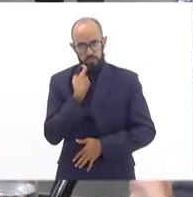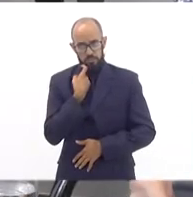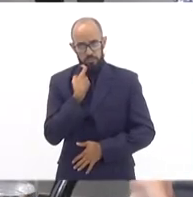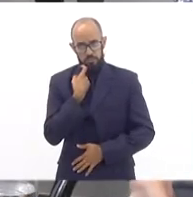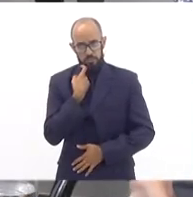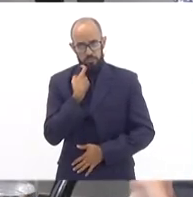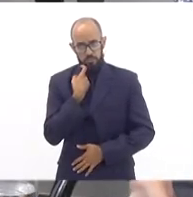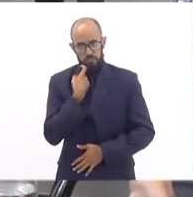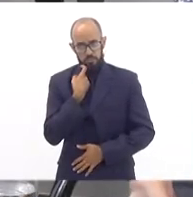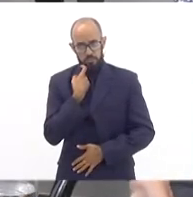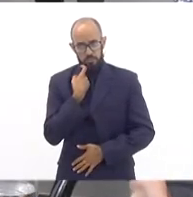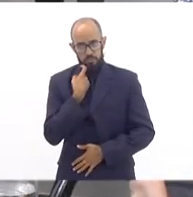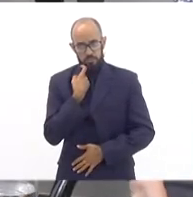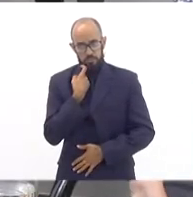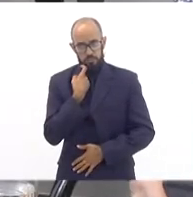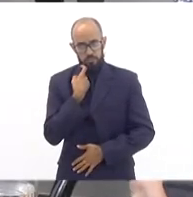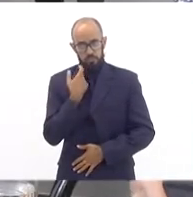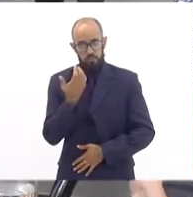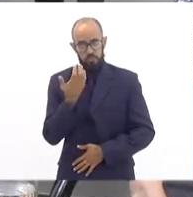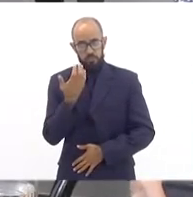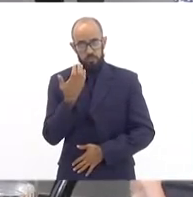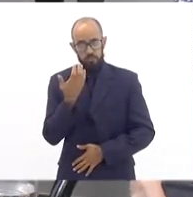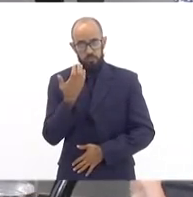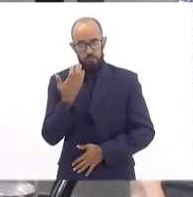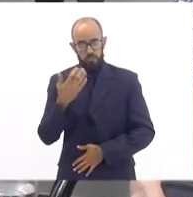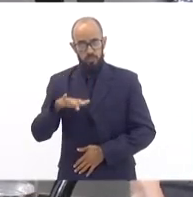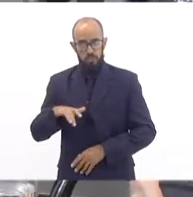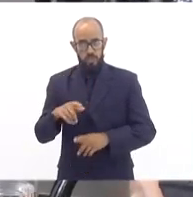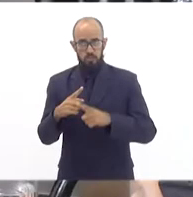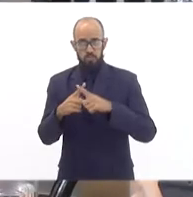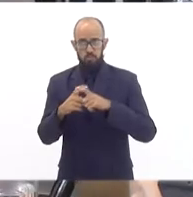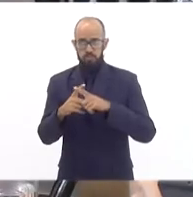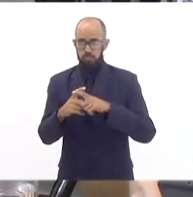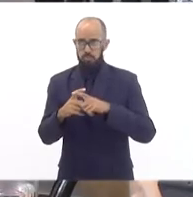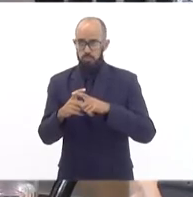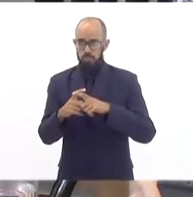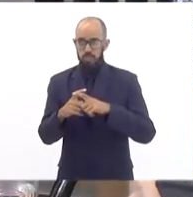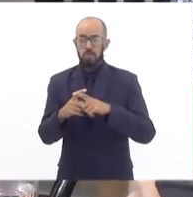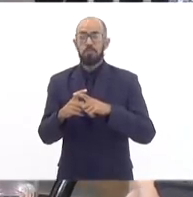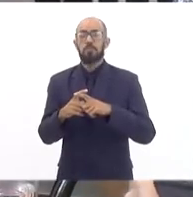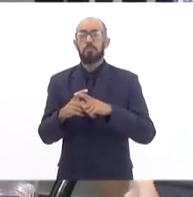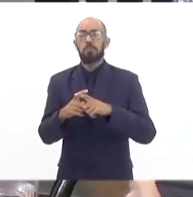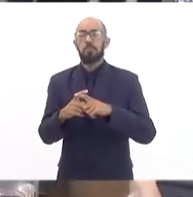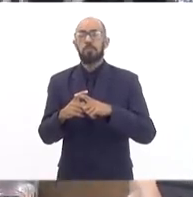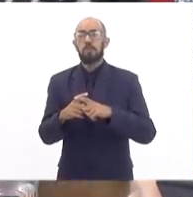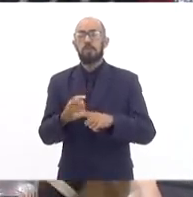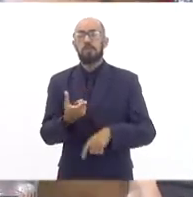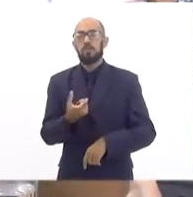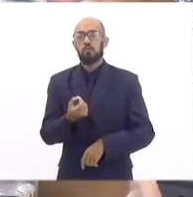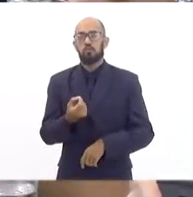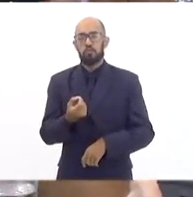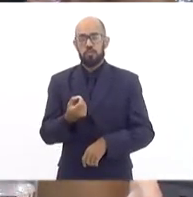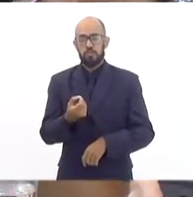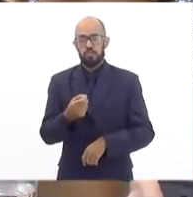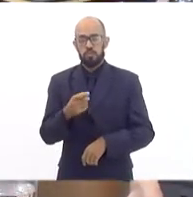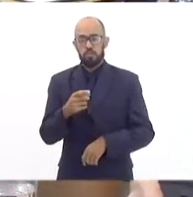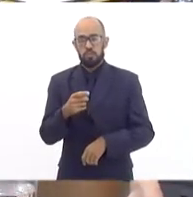tem 4 dias, não vou nem multiplicar por 4,5, né, são 20 dias a R$ 4,00,